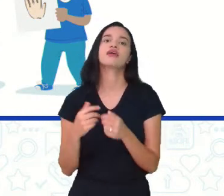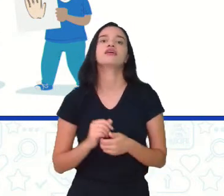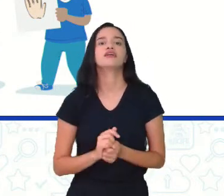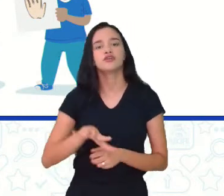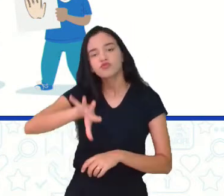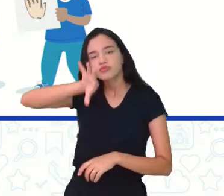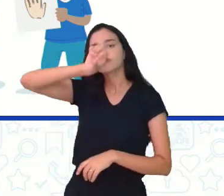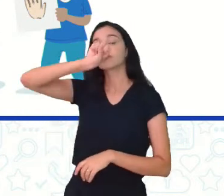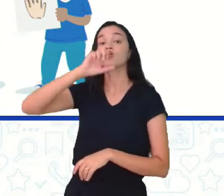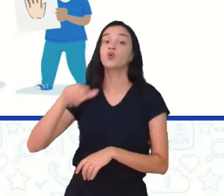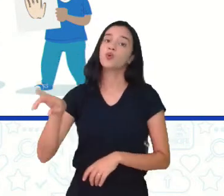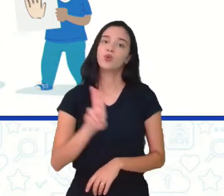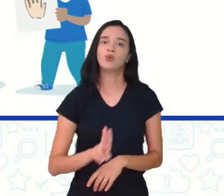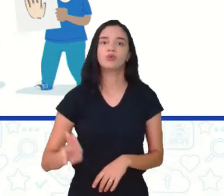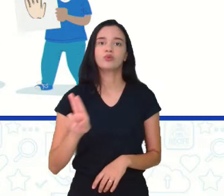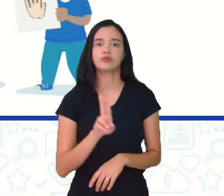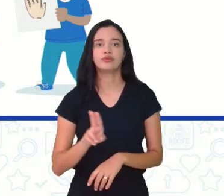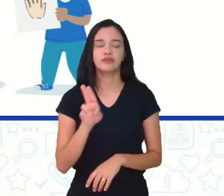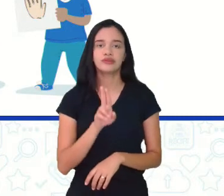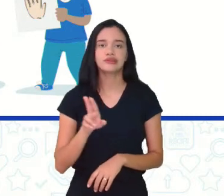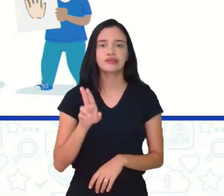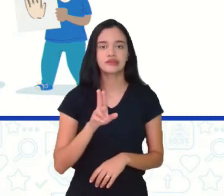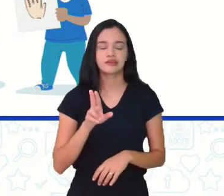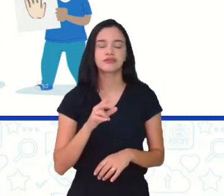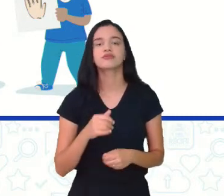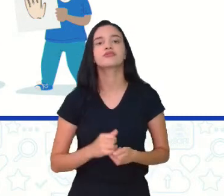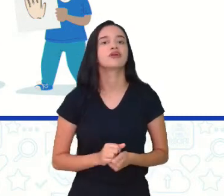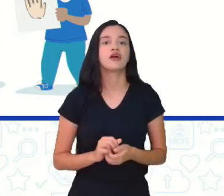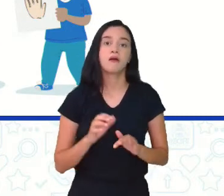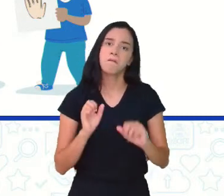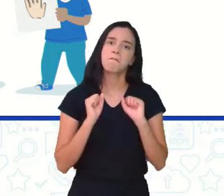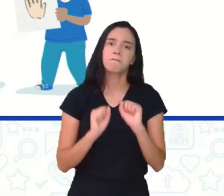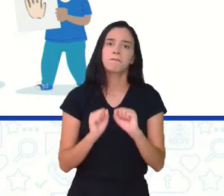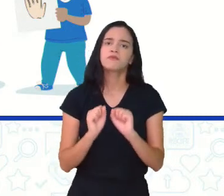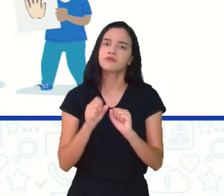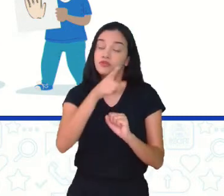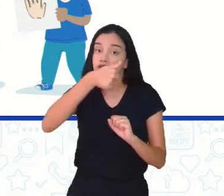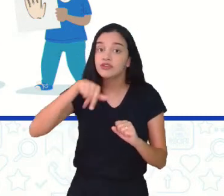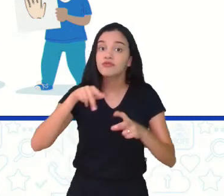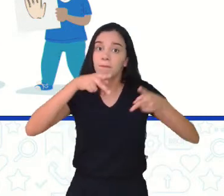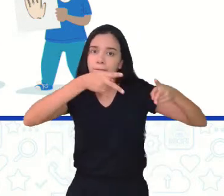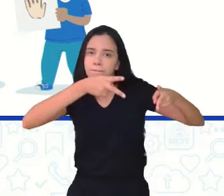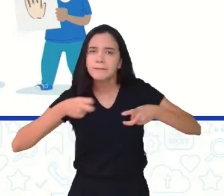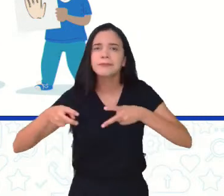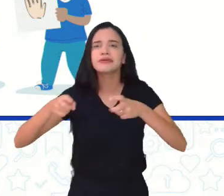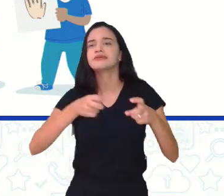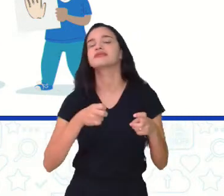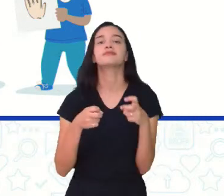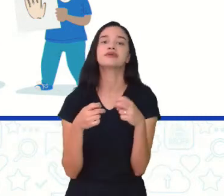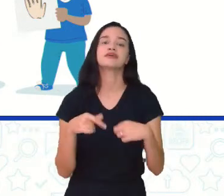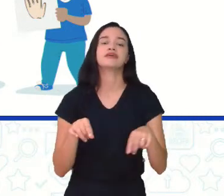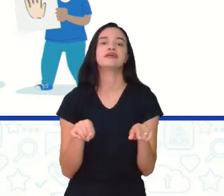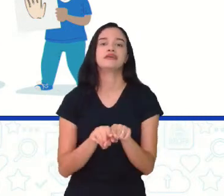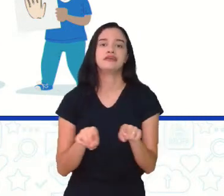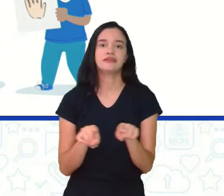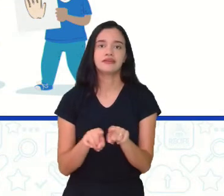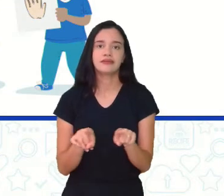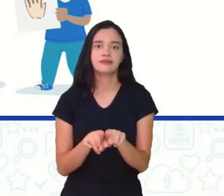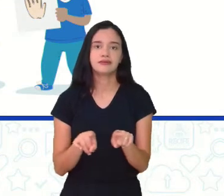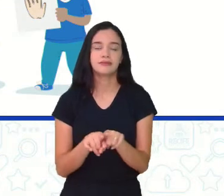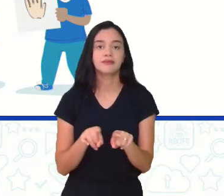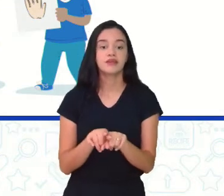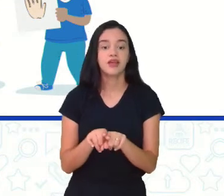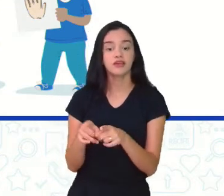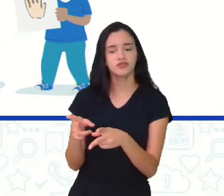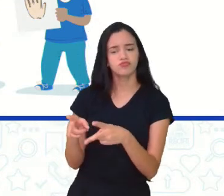olfato, utilizando os sentidos, você vai perceber e identificar